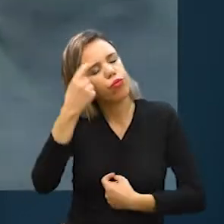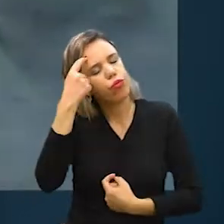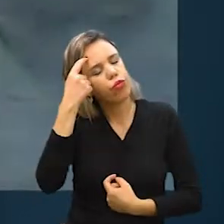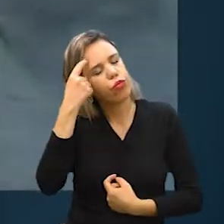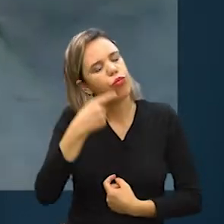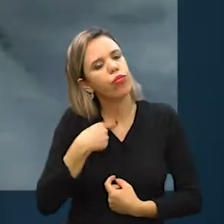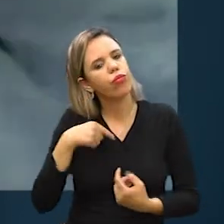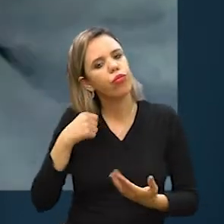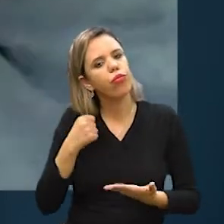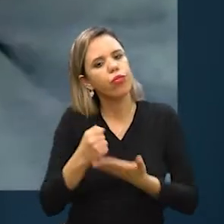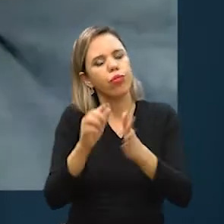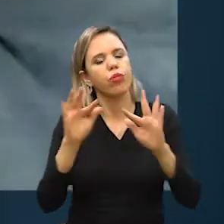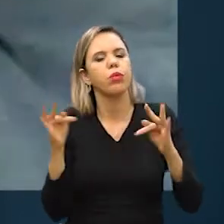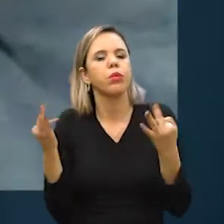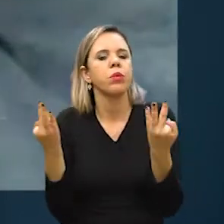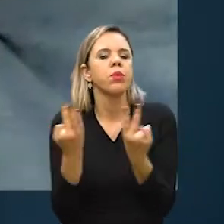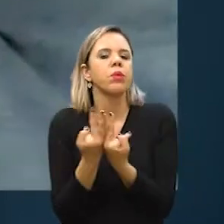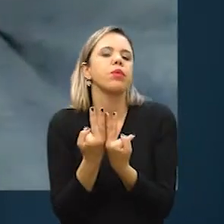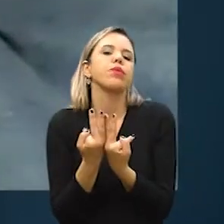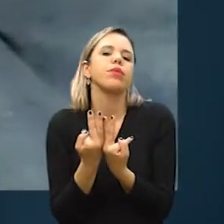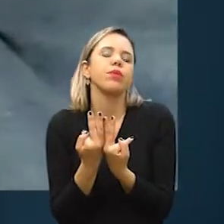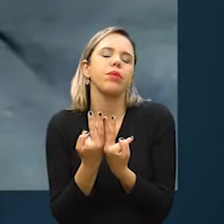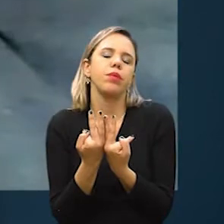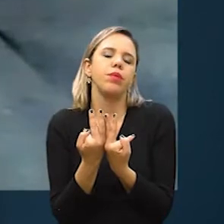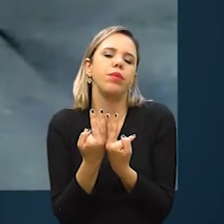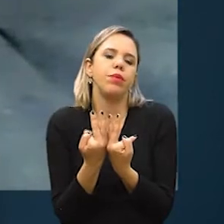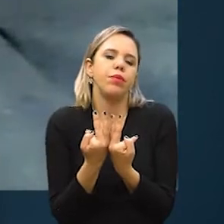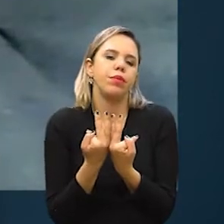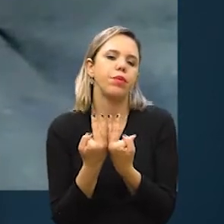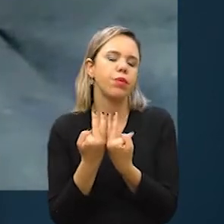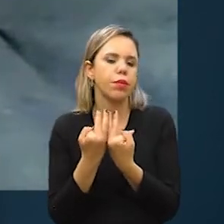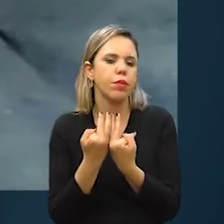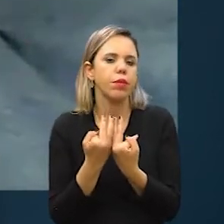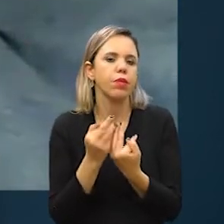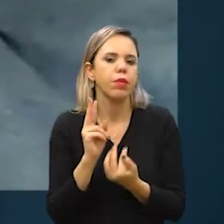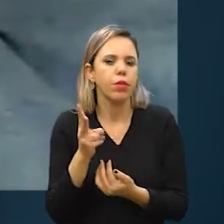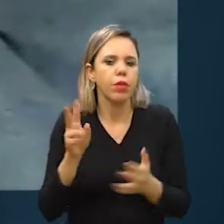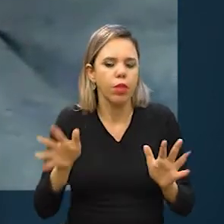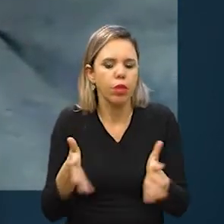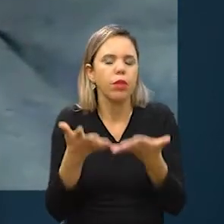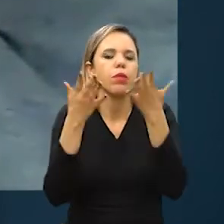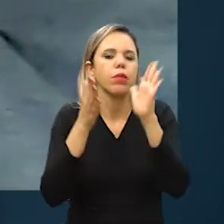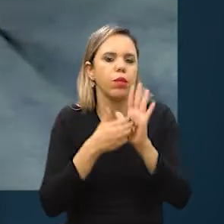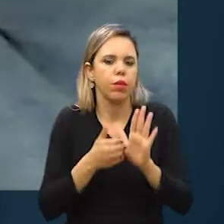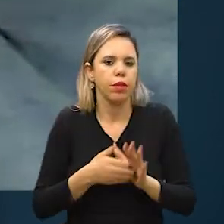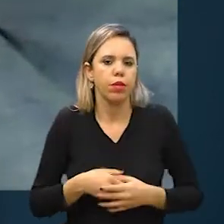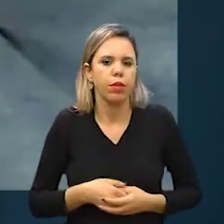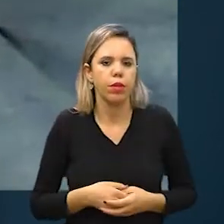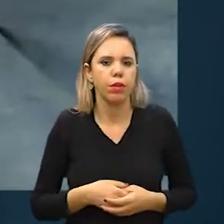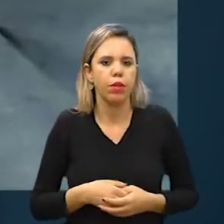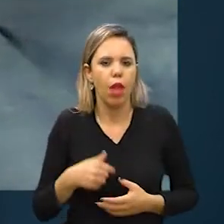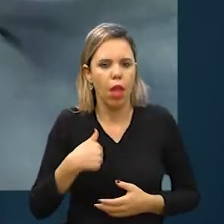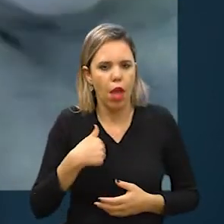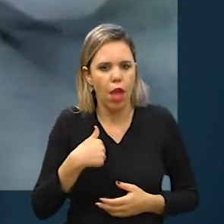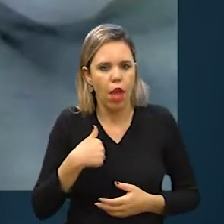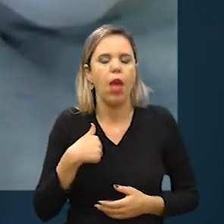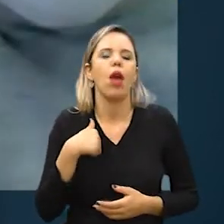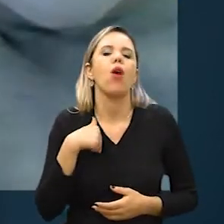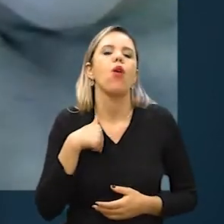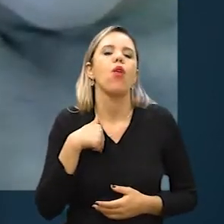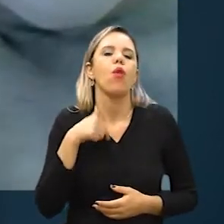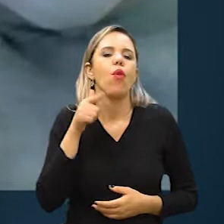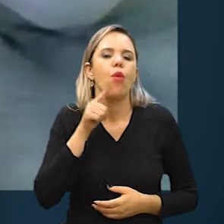mim. Meu propósito era ajudar meus pais, a minha família, e sempre eu fui movido por propósito. Me